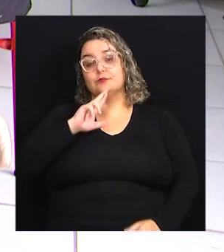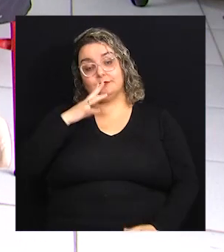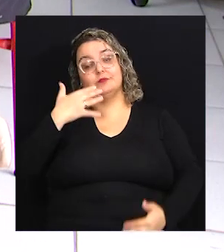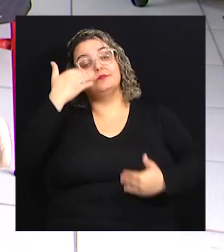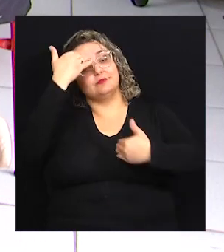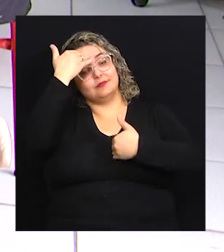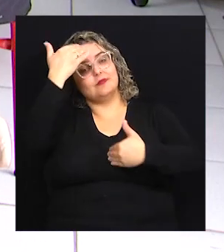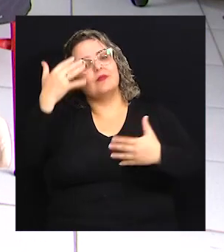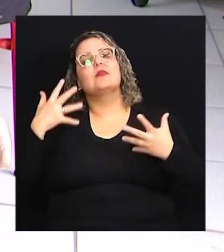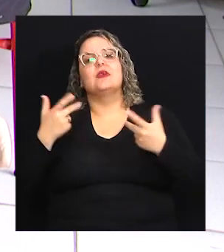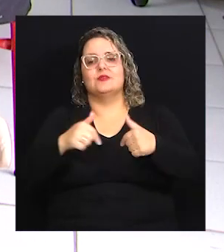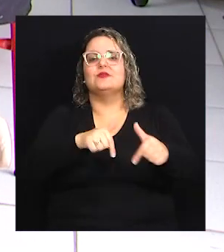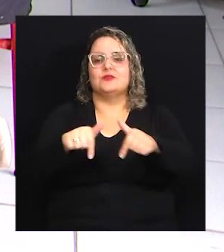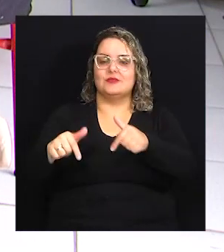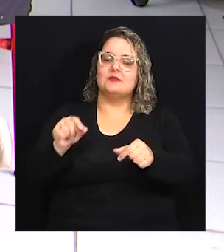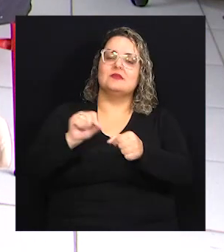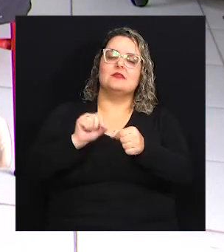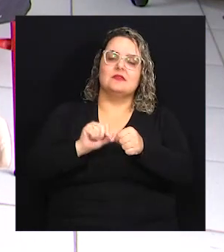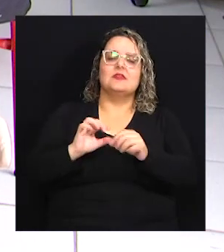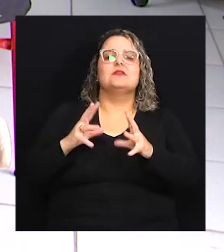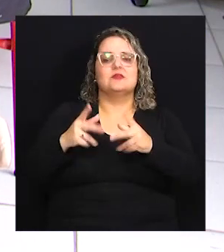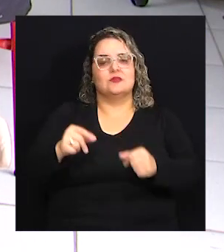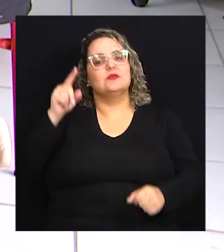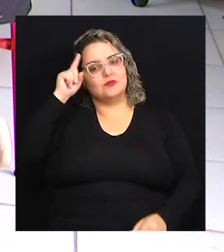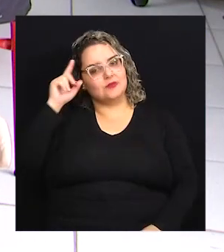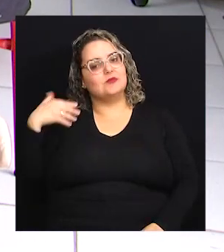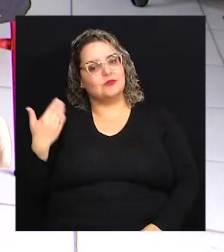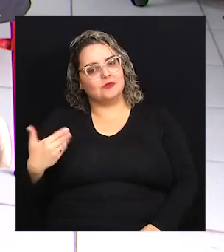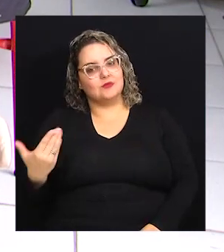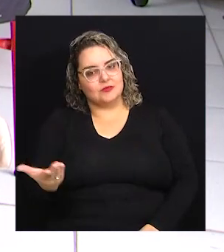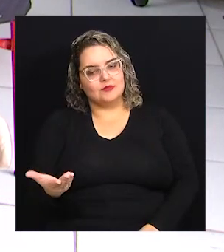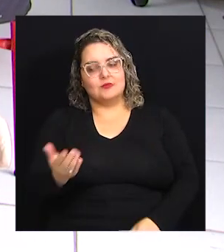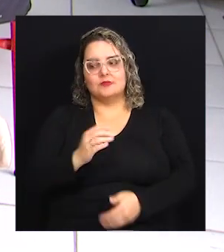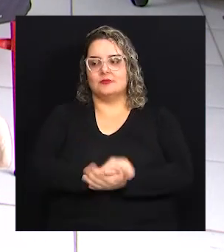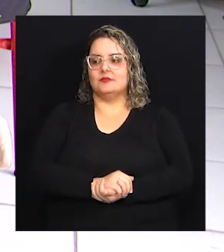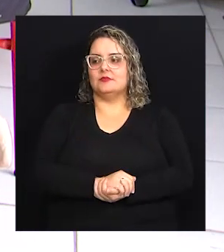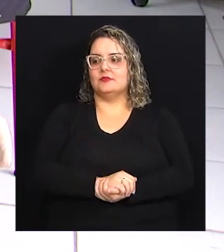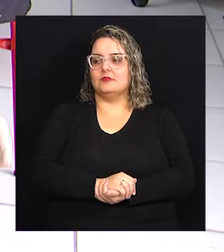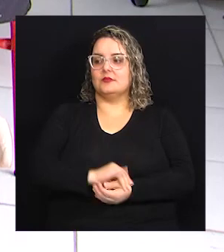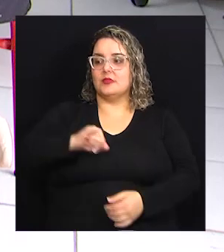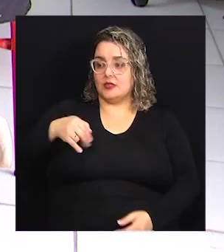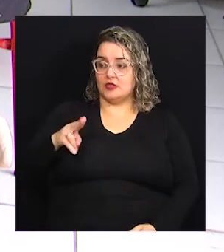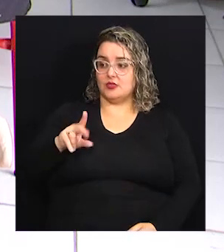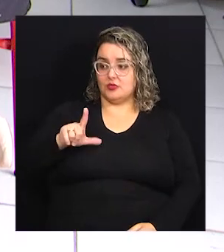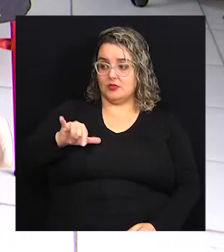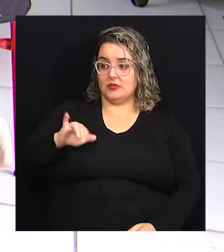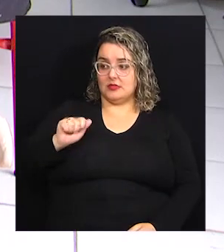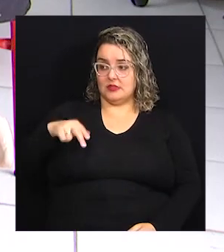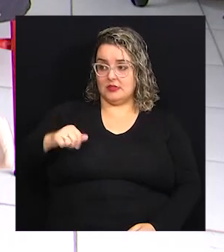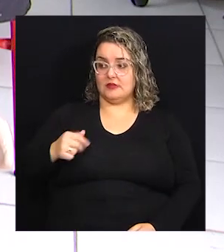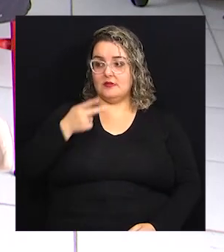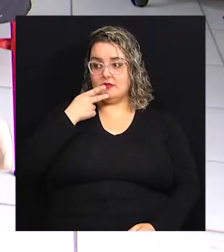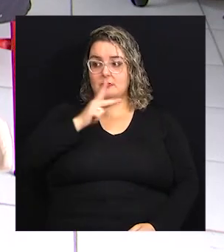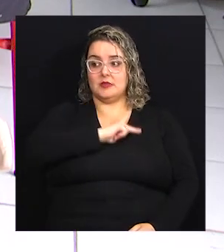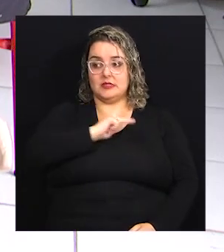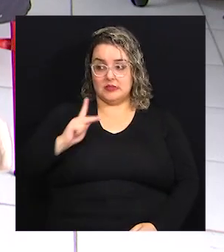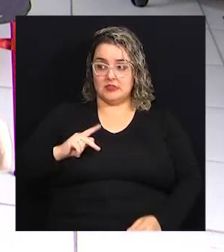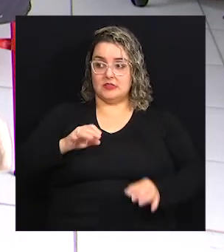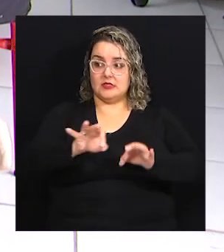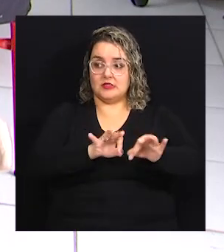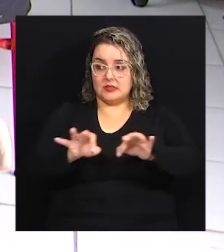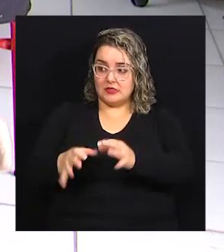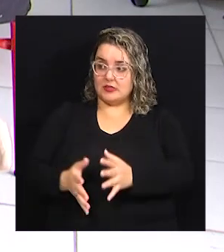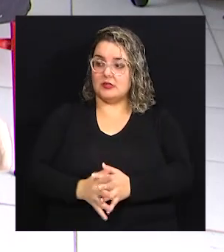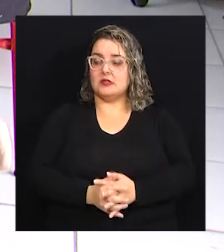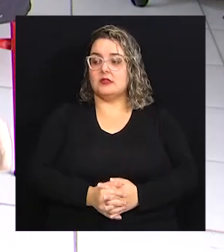o resultado, a gratidão de todo o trabalho que vocês fazem todos os dias. E a Juliana me falou que a